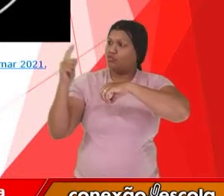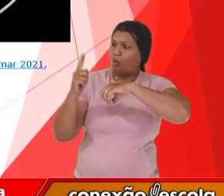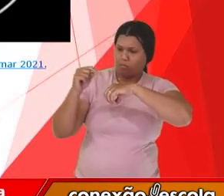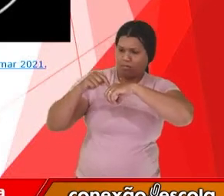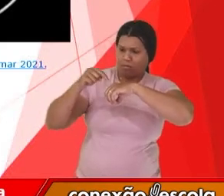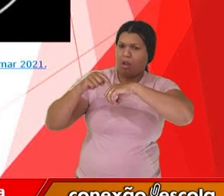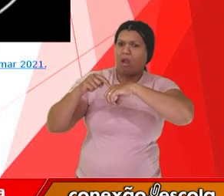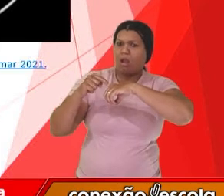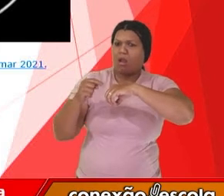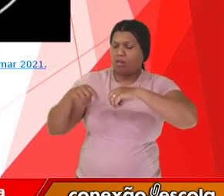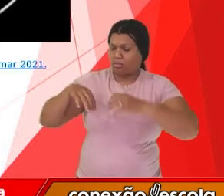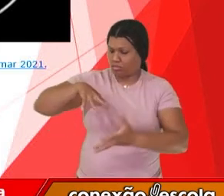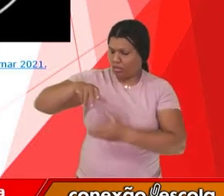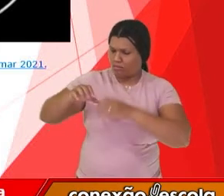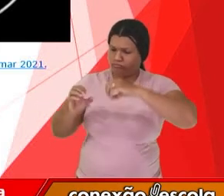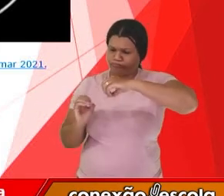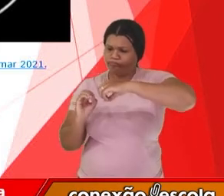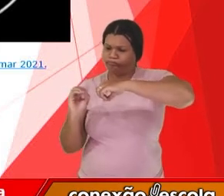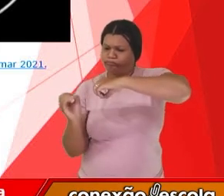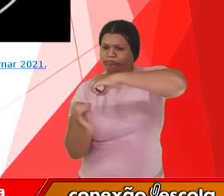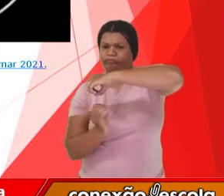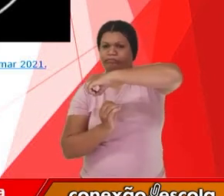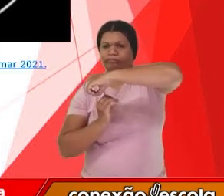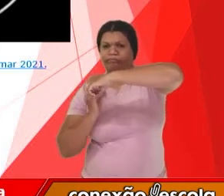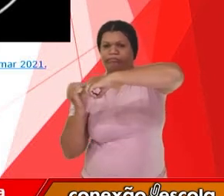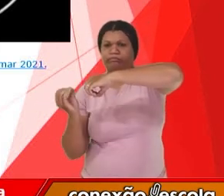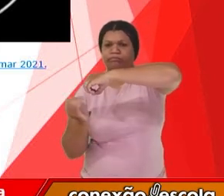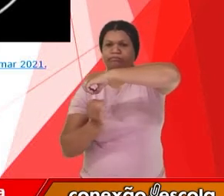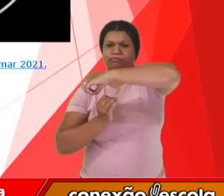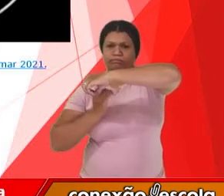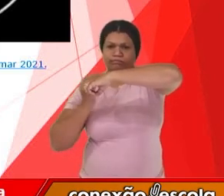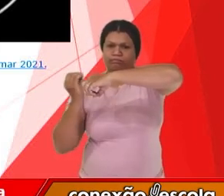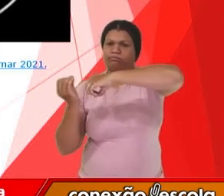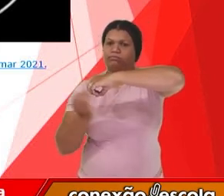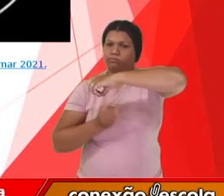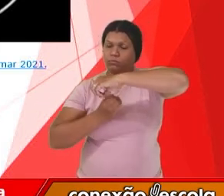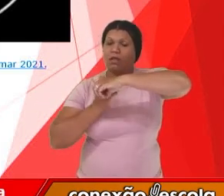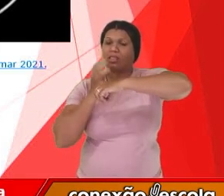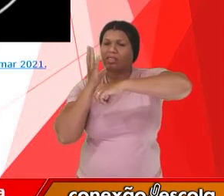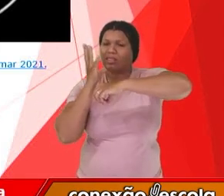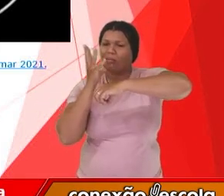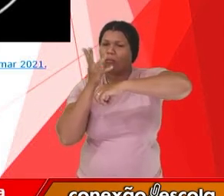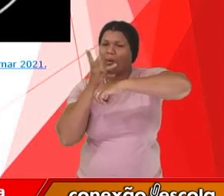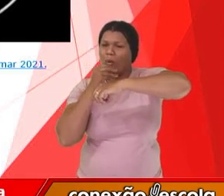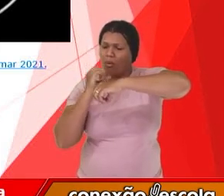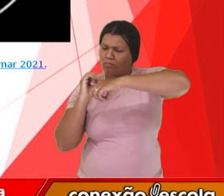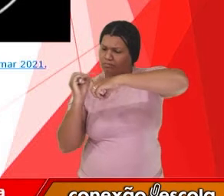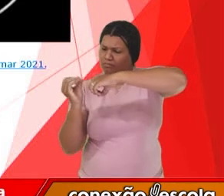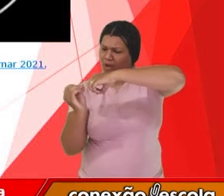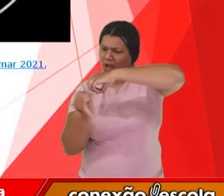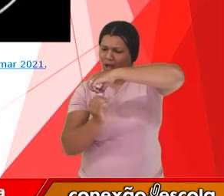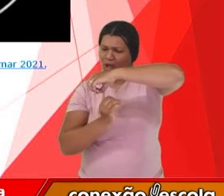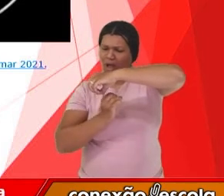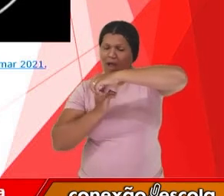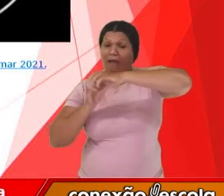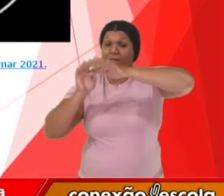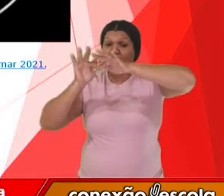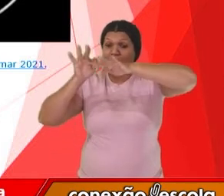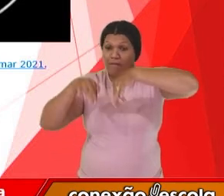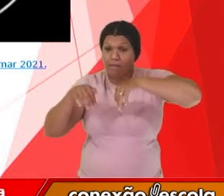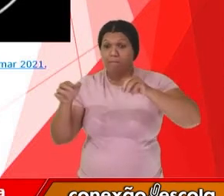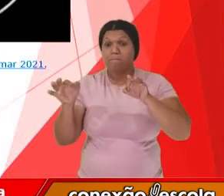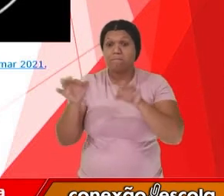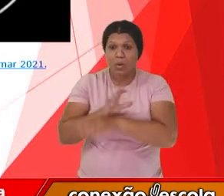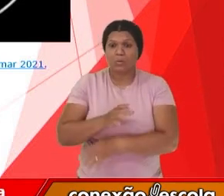do Sol. Uma volta completa da Terra dura 365 dias e 6